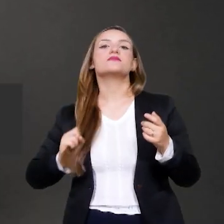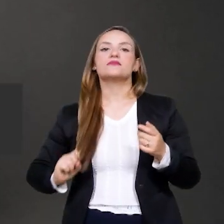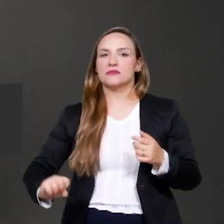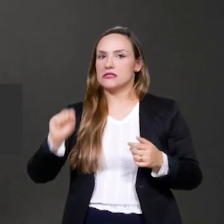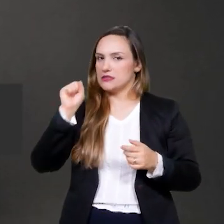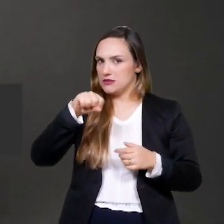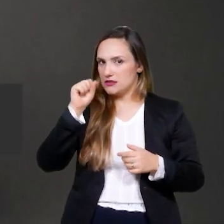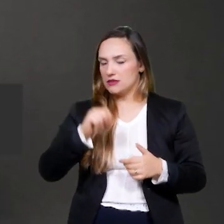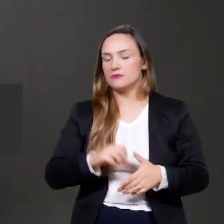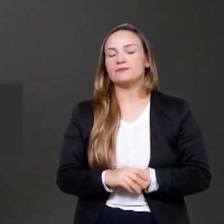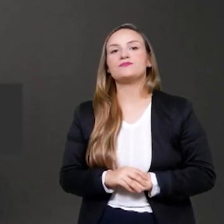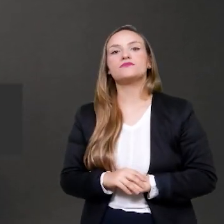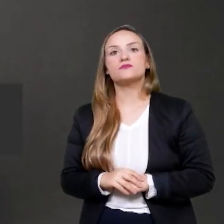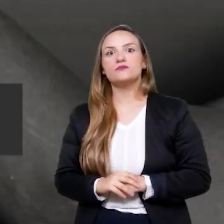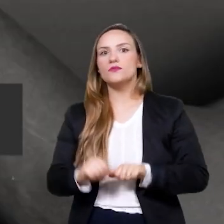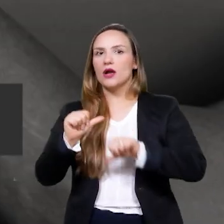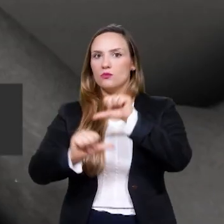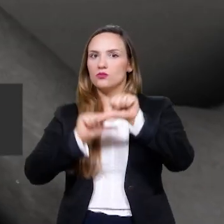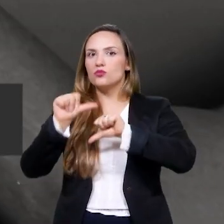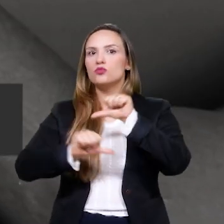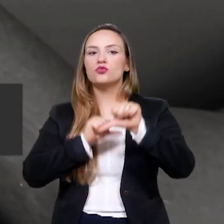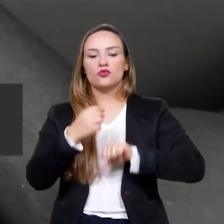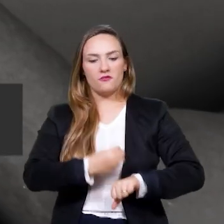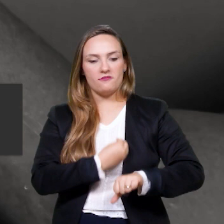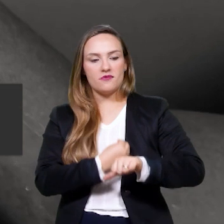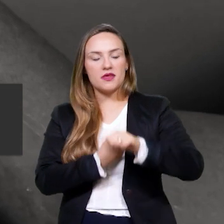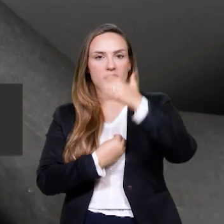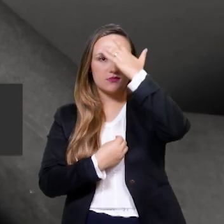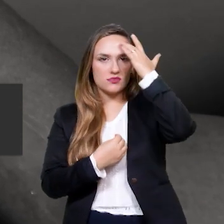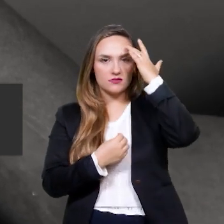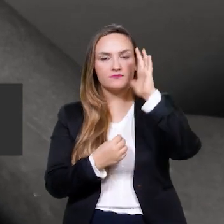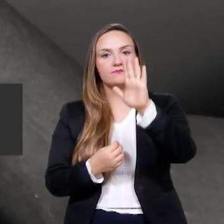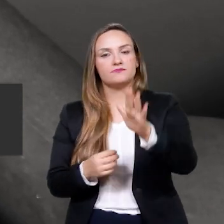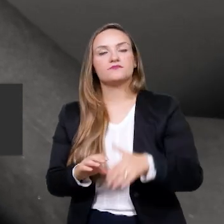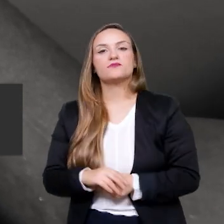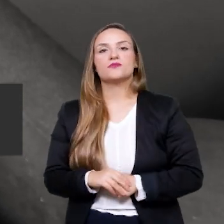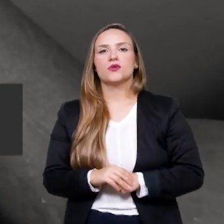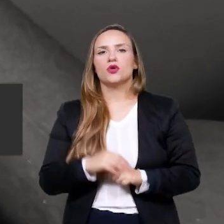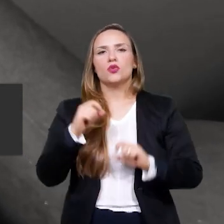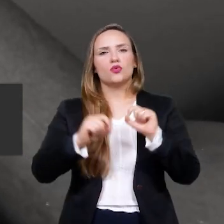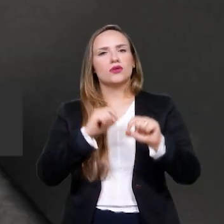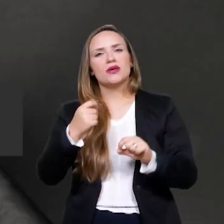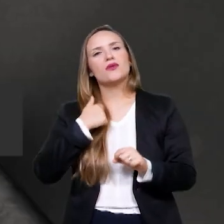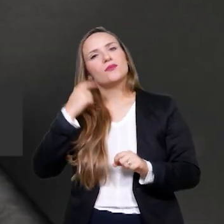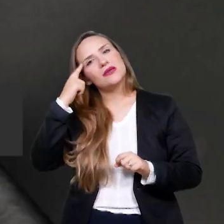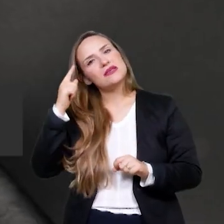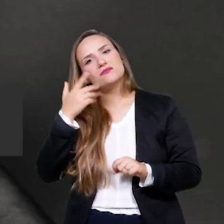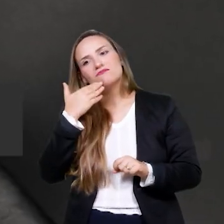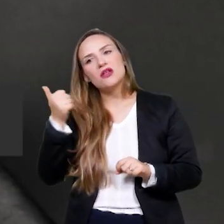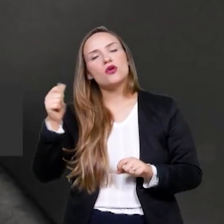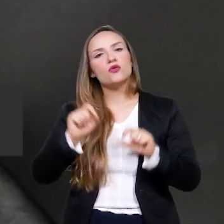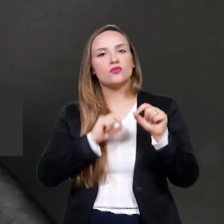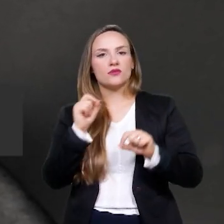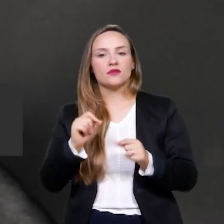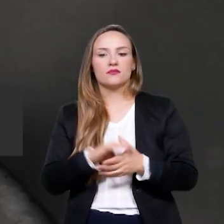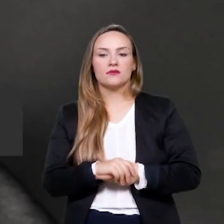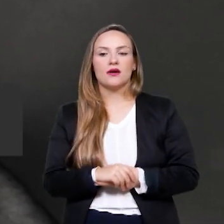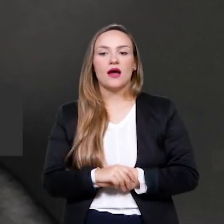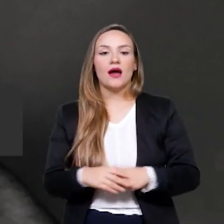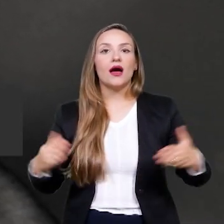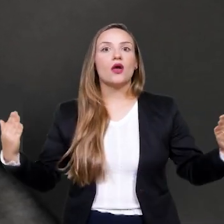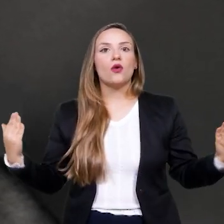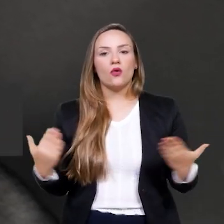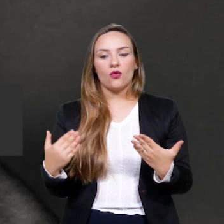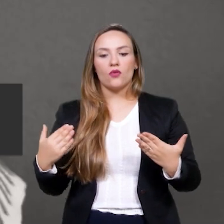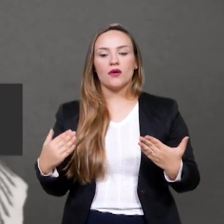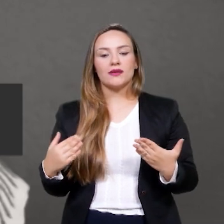leis. Com certeza. E ela mudou a vida das pessoas. E mais de tudo, que eu acho que o mais importante de tudo, ela trouxe para o centro